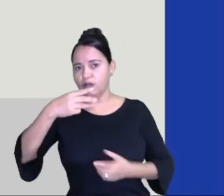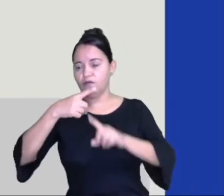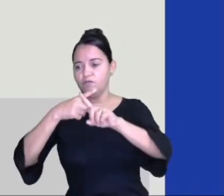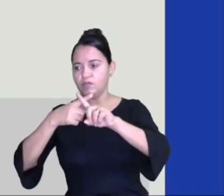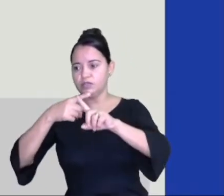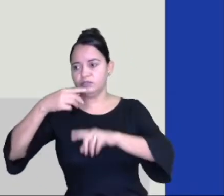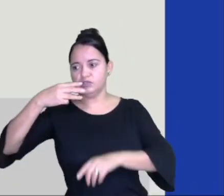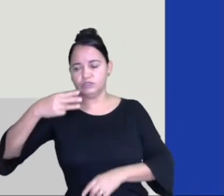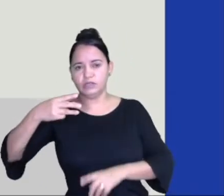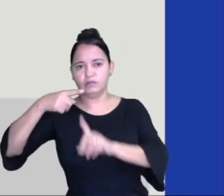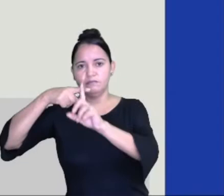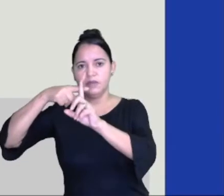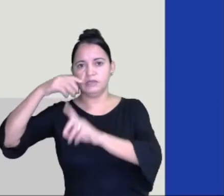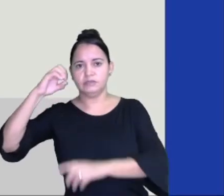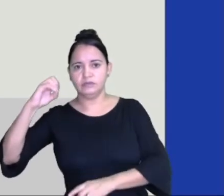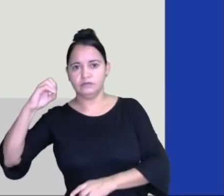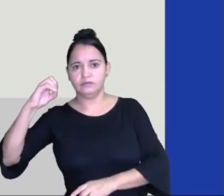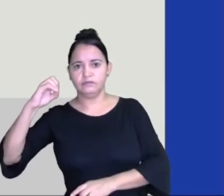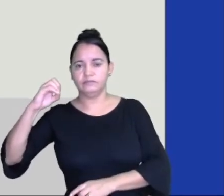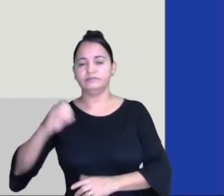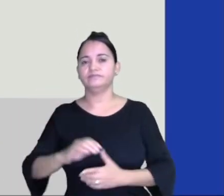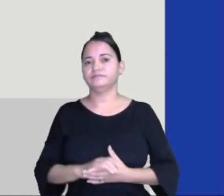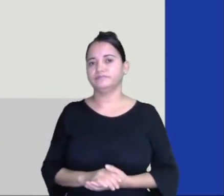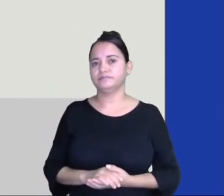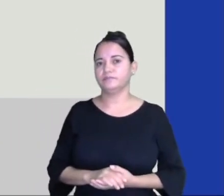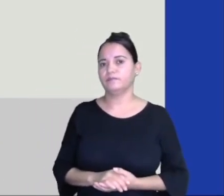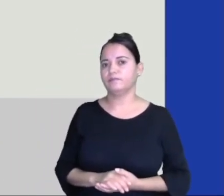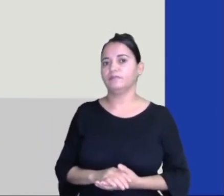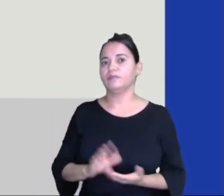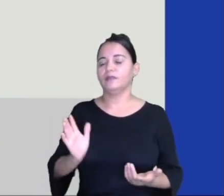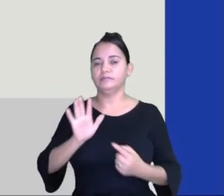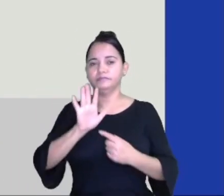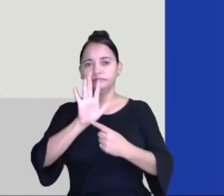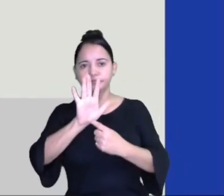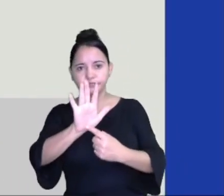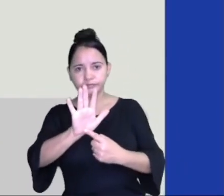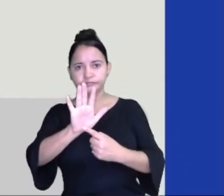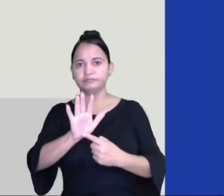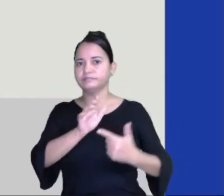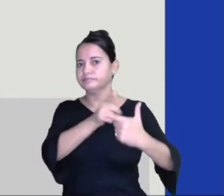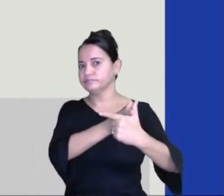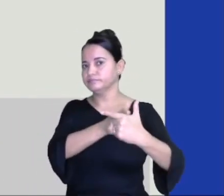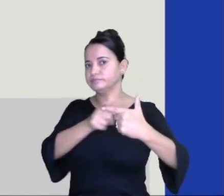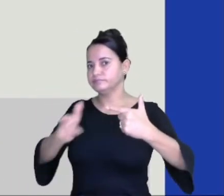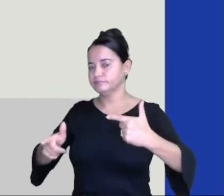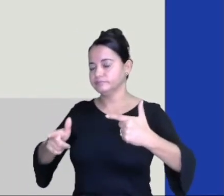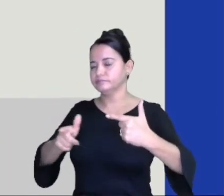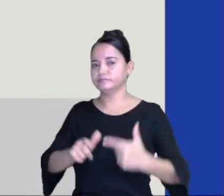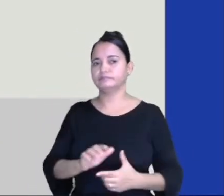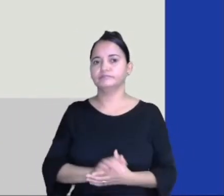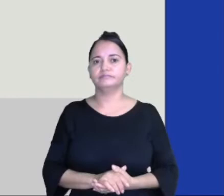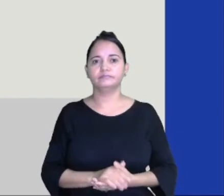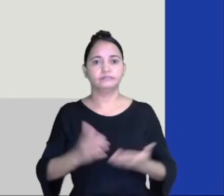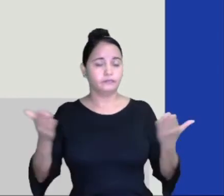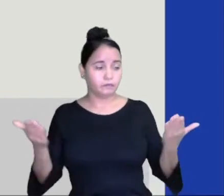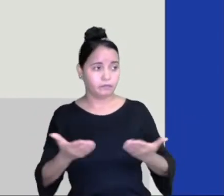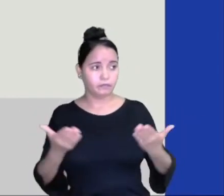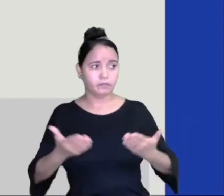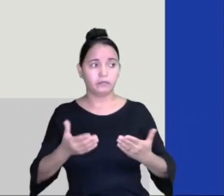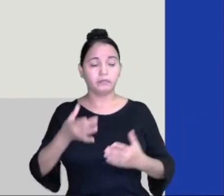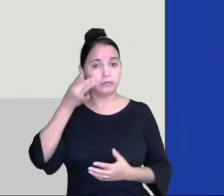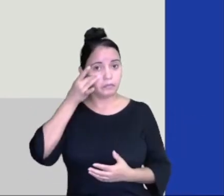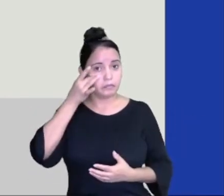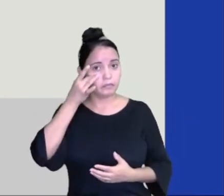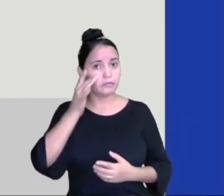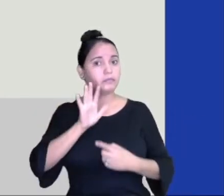vezes 3 mais 0, né? Vejam que eu trouxe aquela representação de divisão e aqui eu trouxe mostrando,